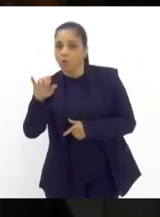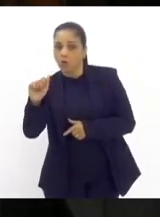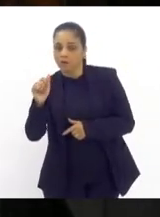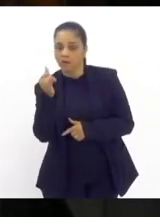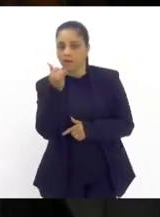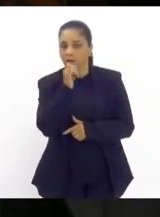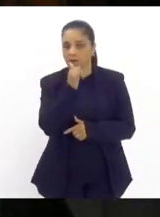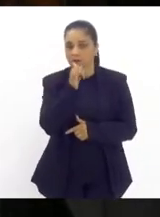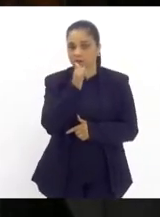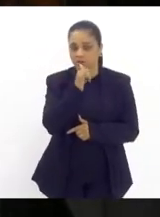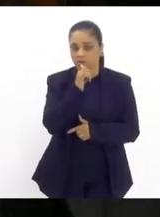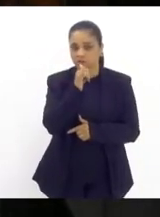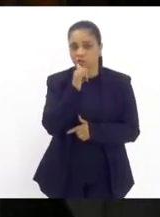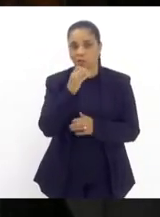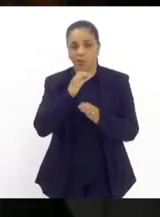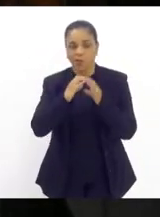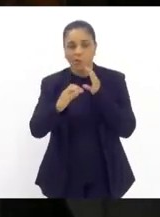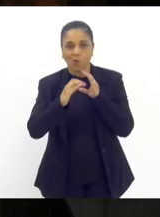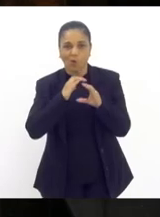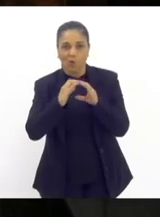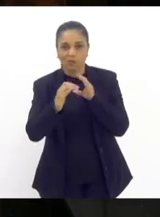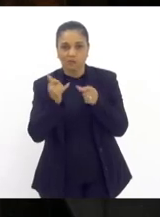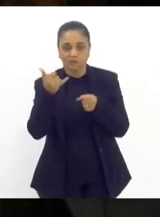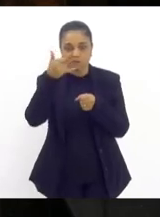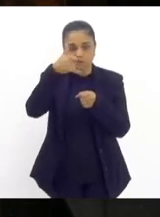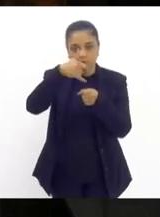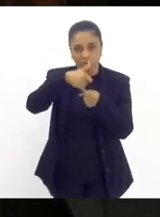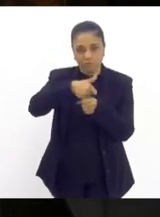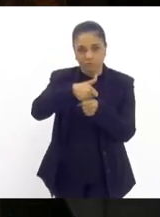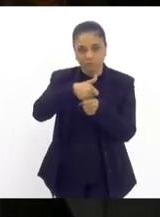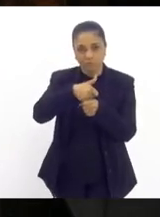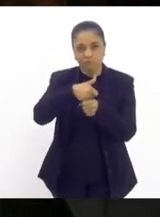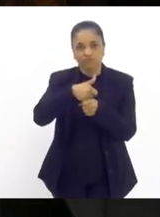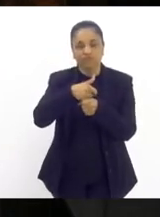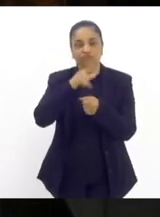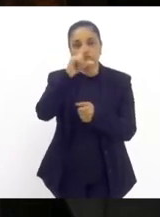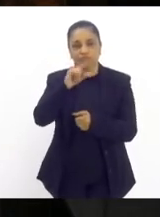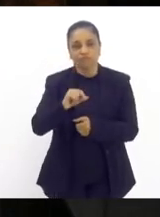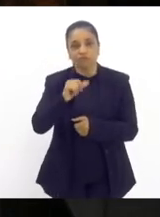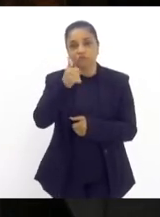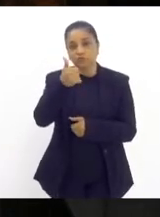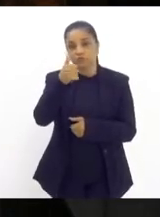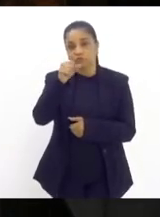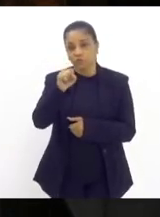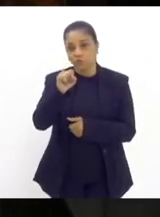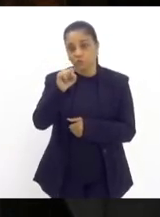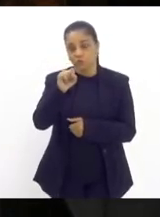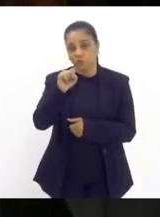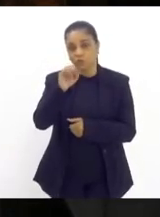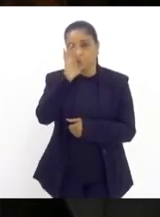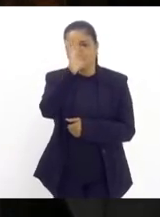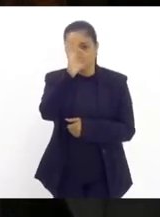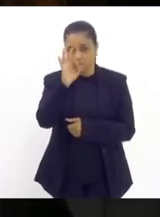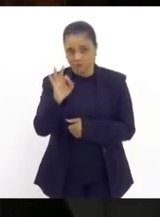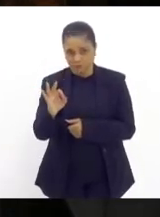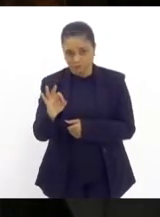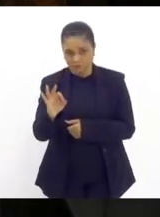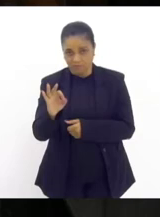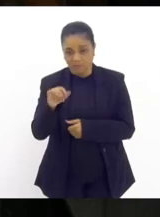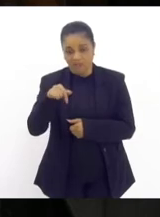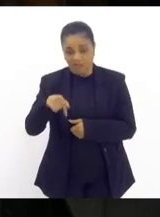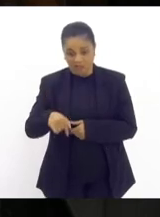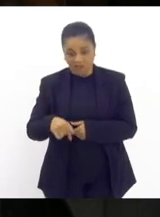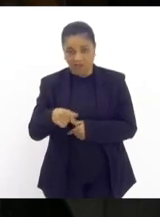e combustíveis para oito para 18 pontos percentuais quando a média aqui era